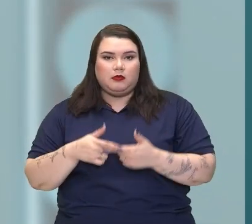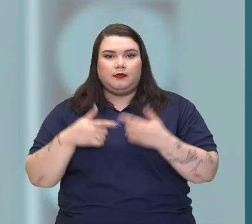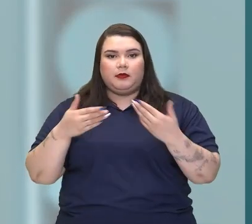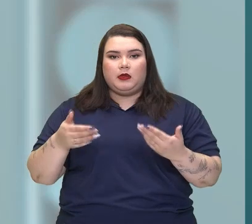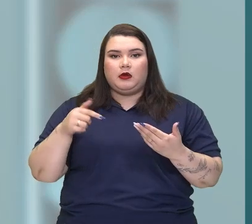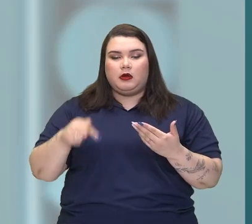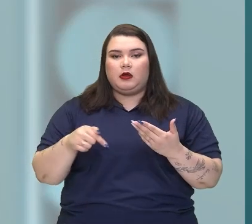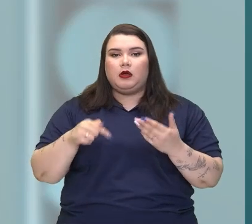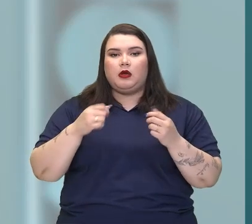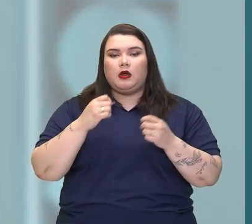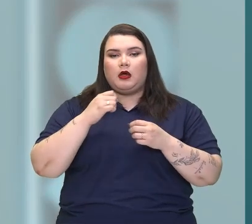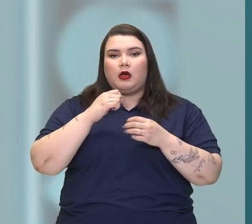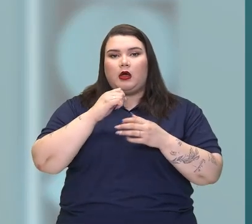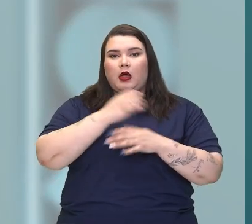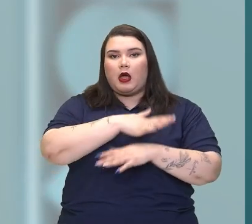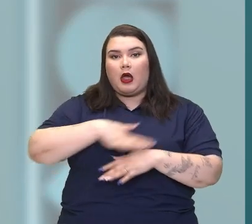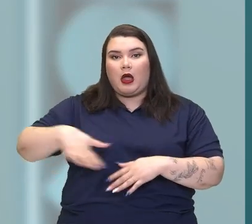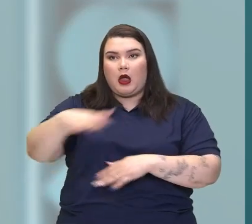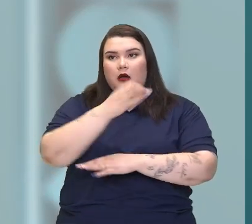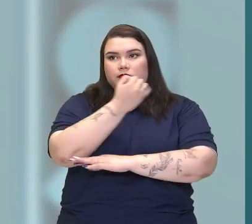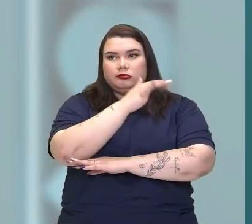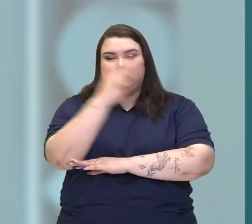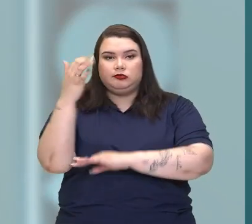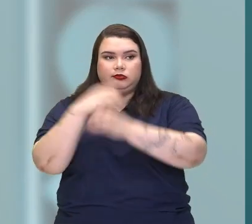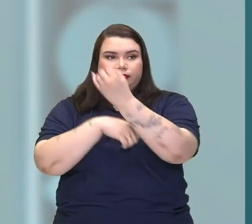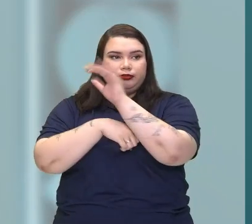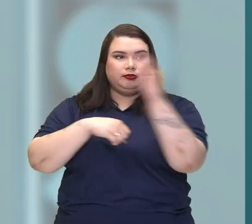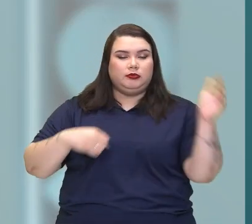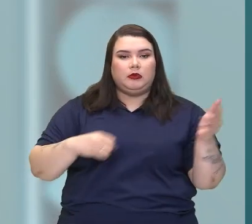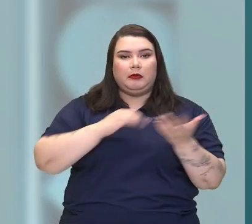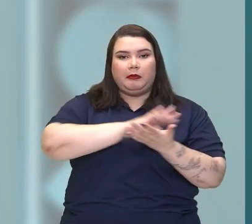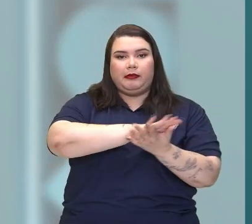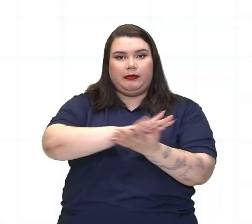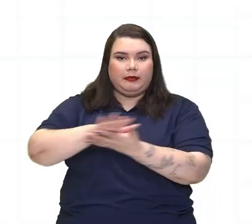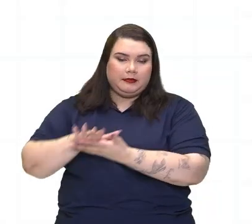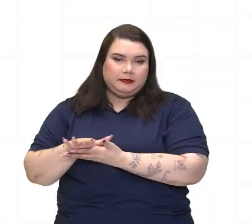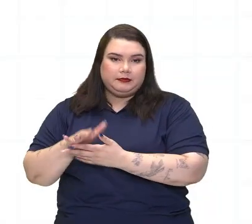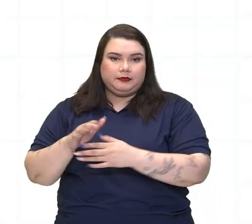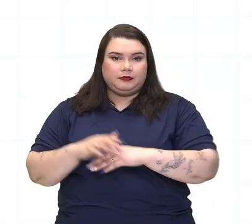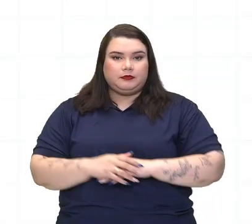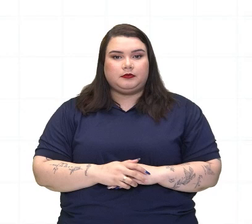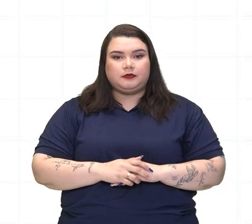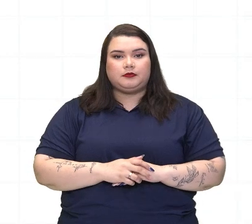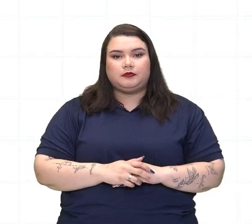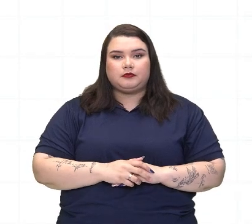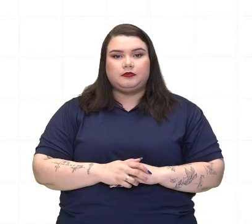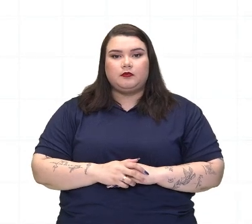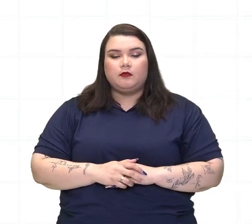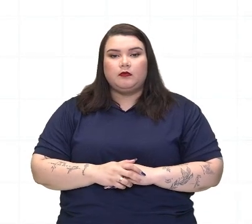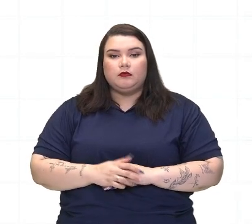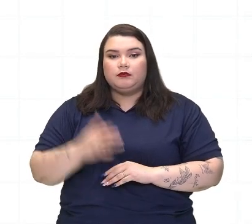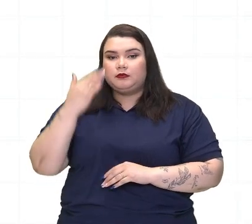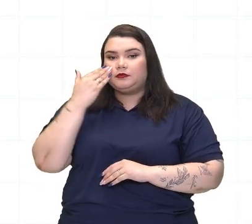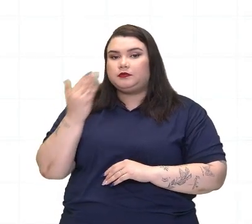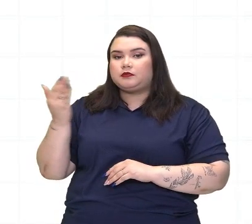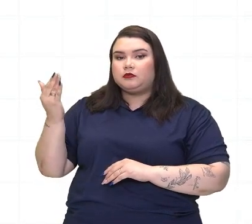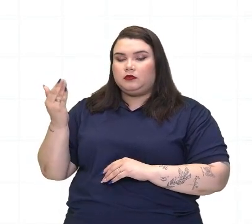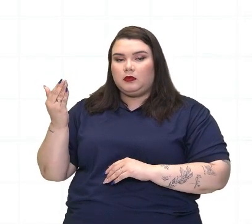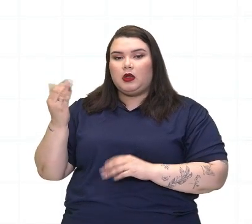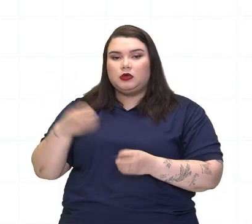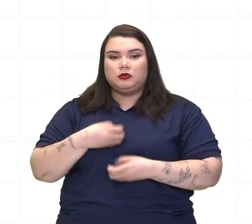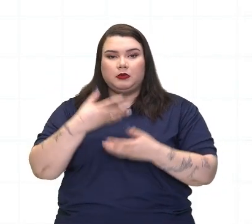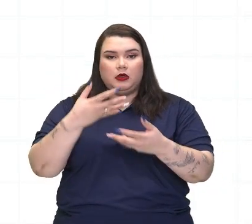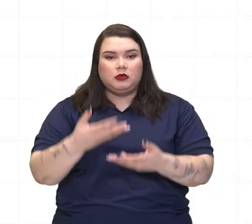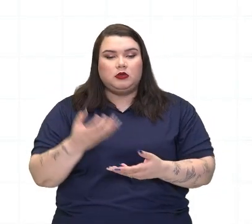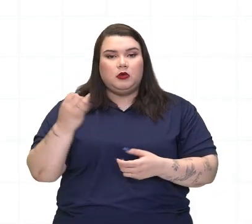foi praticamente extinta. Só para a gente terminar aqui o nosso texto. Então a gente tem aqui a fala, né? É